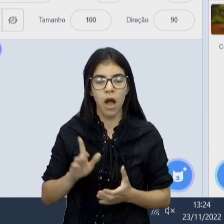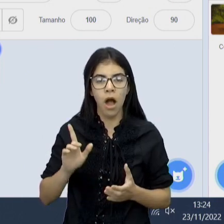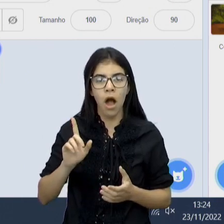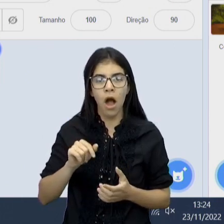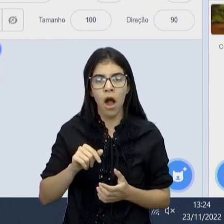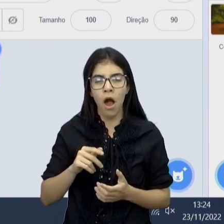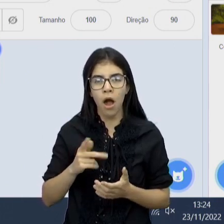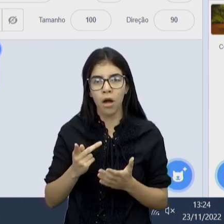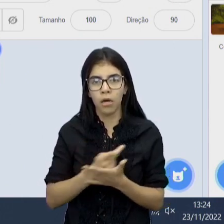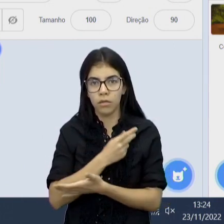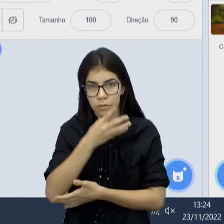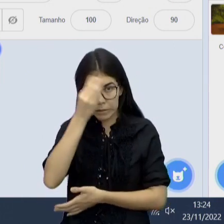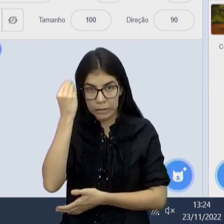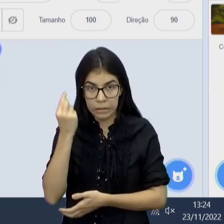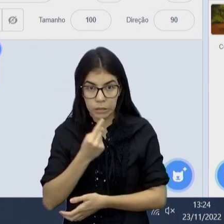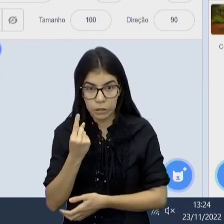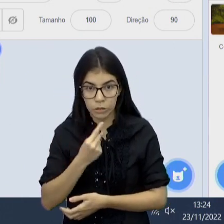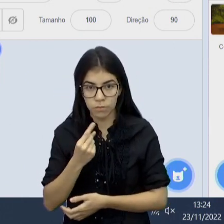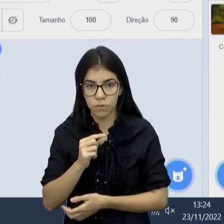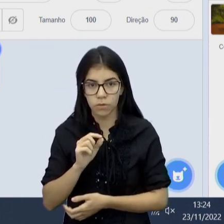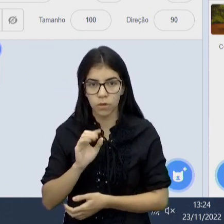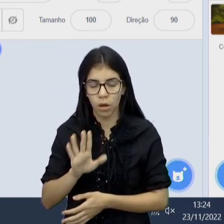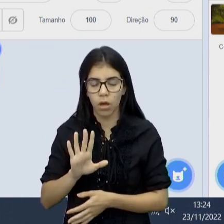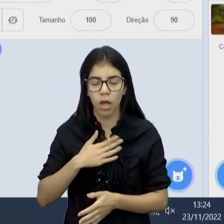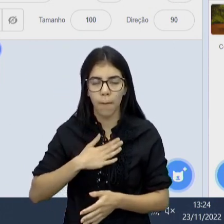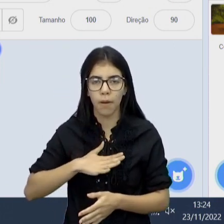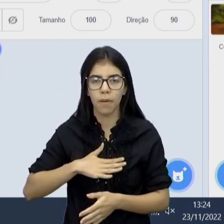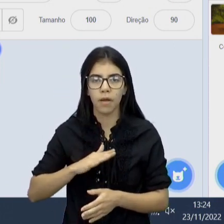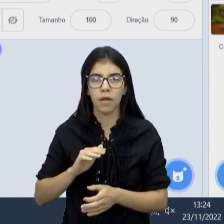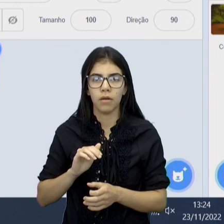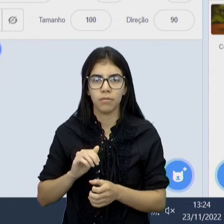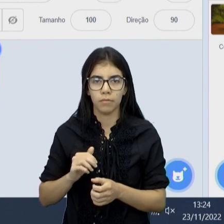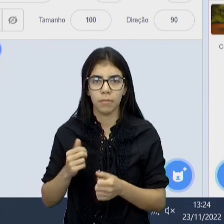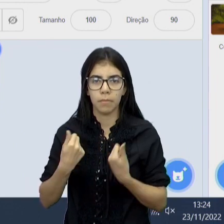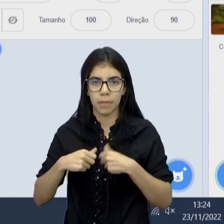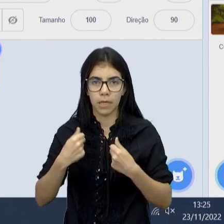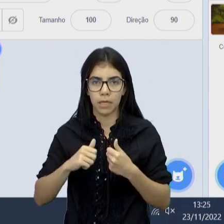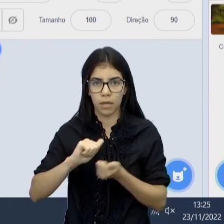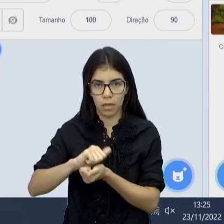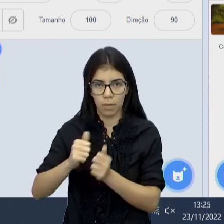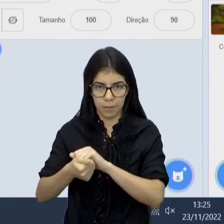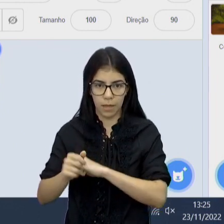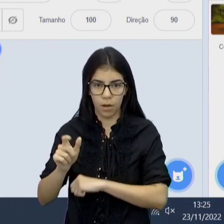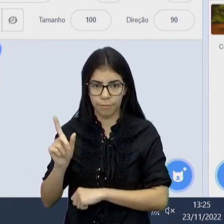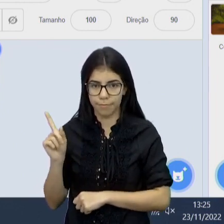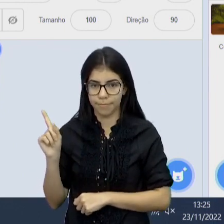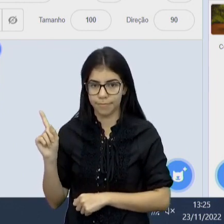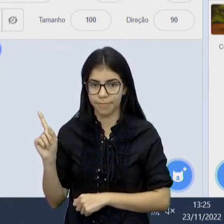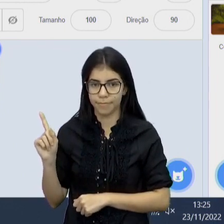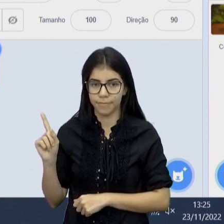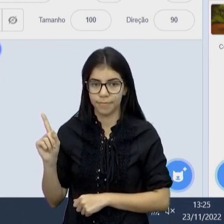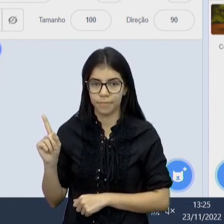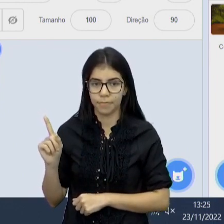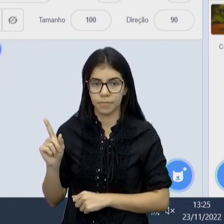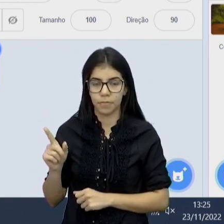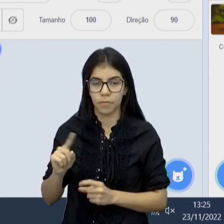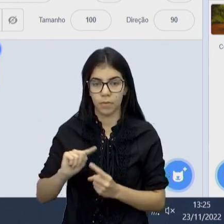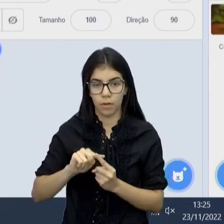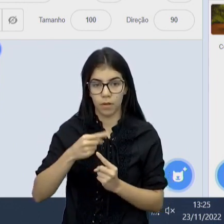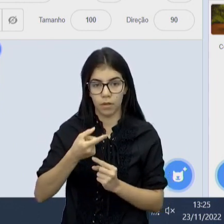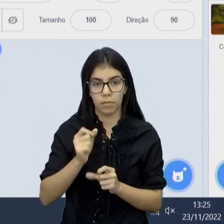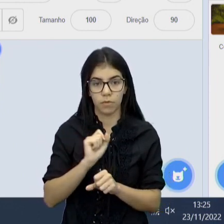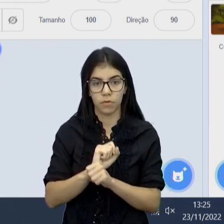Pulou? Rosmar. Então, não, tudo bem, pode encaixar aí, que você vai ter que desencaixar para encaixar um no meio. Tá. Tá bom? Lá, depois